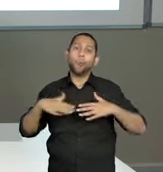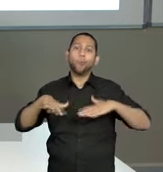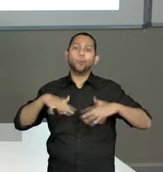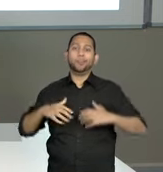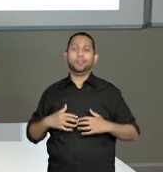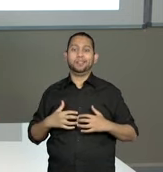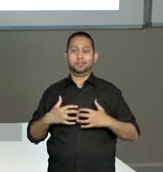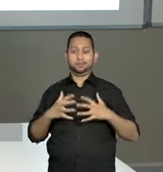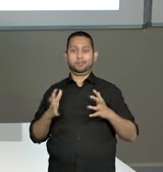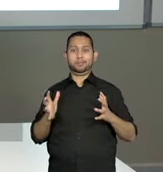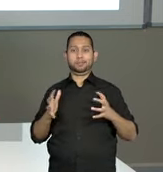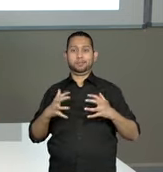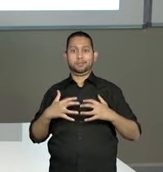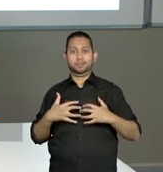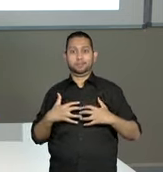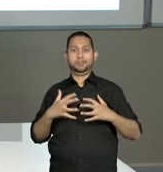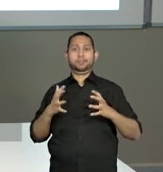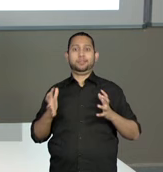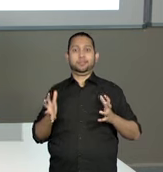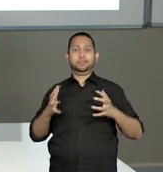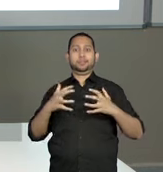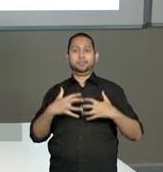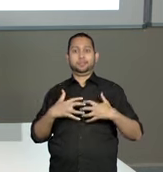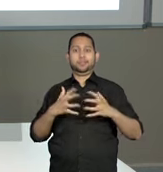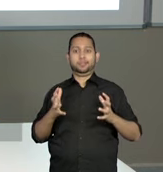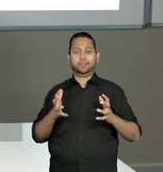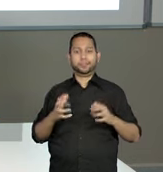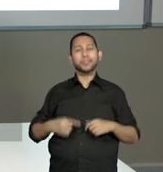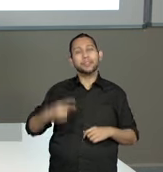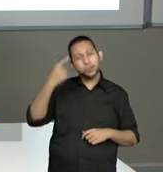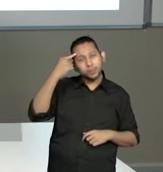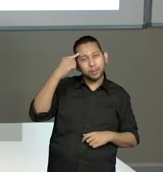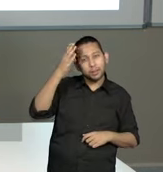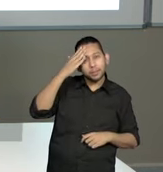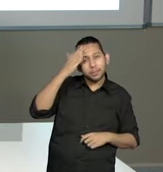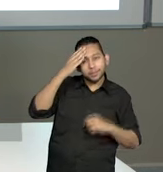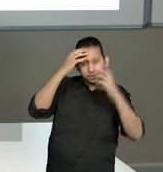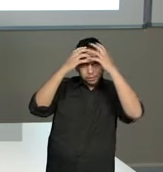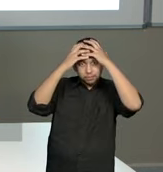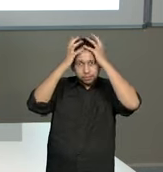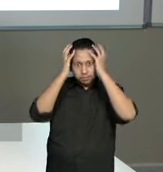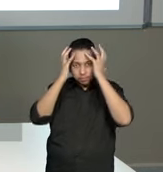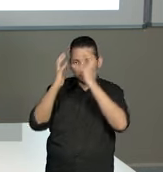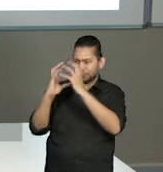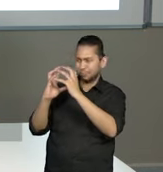Meus pulmões, eles se inflam de ar e